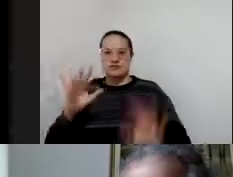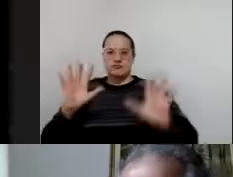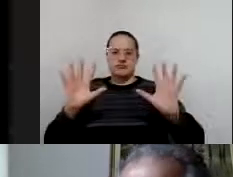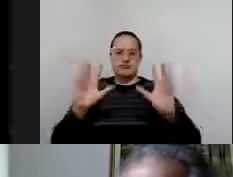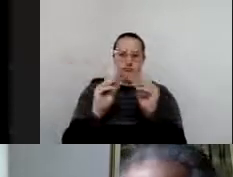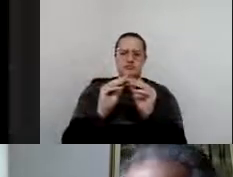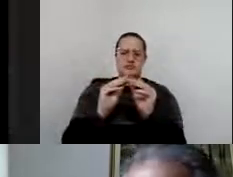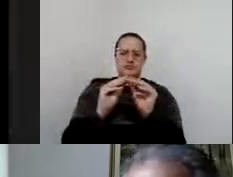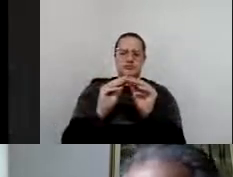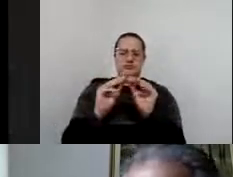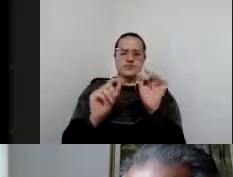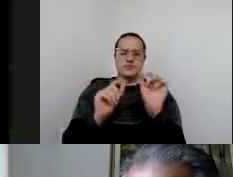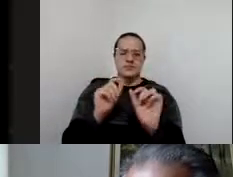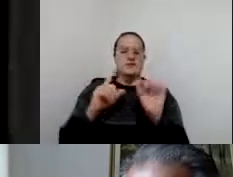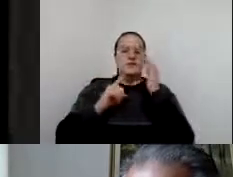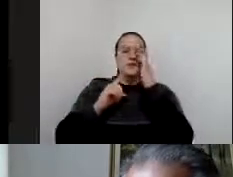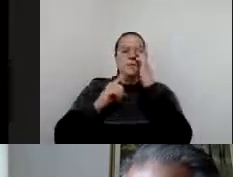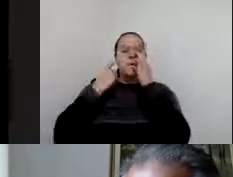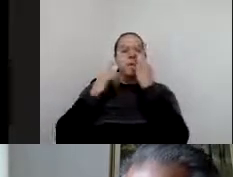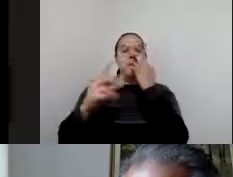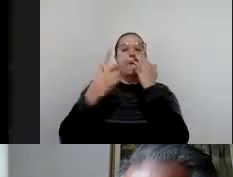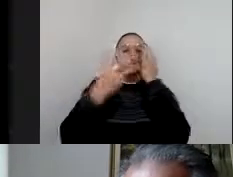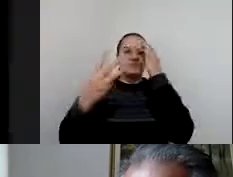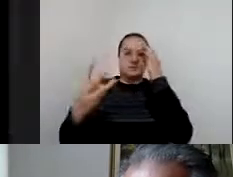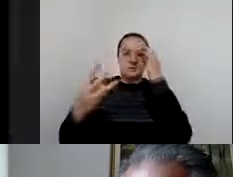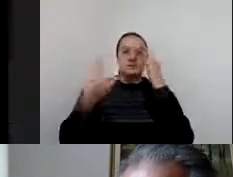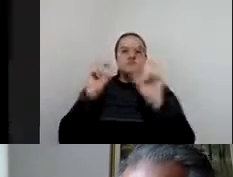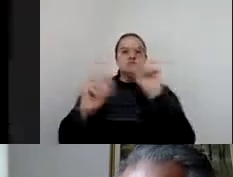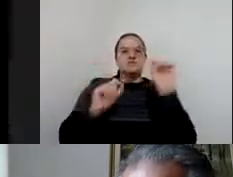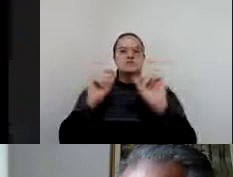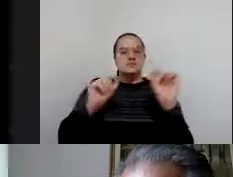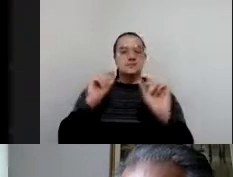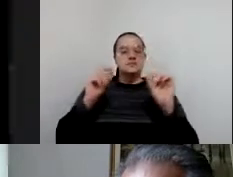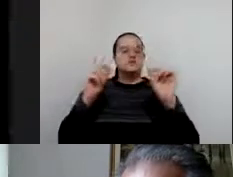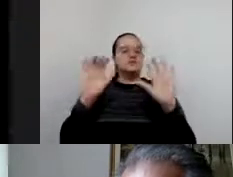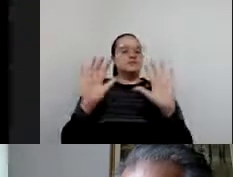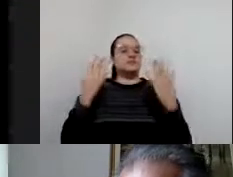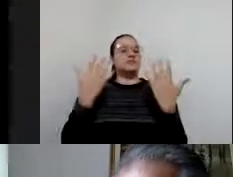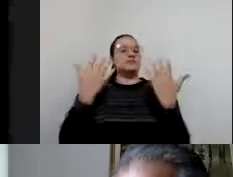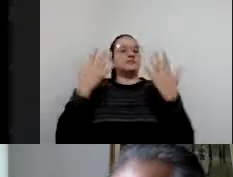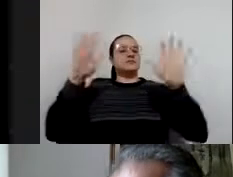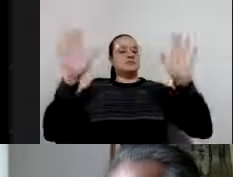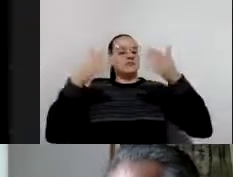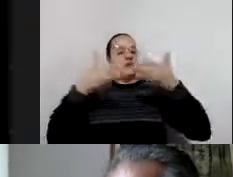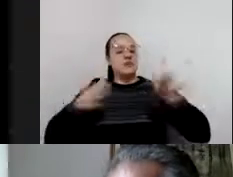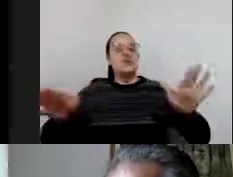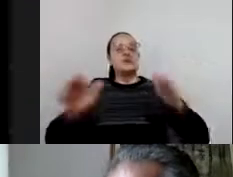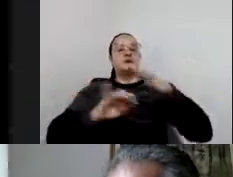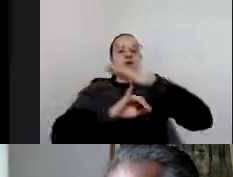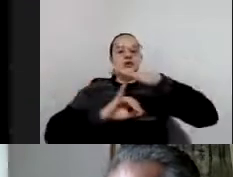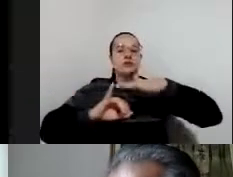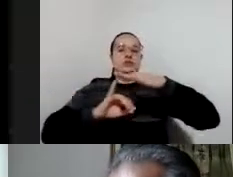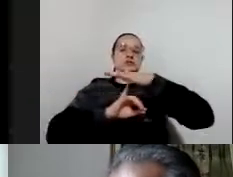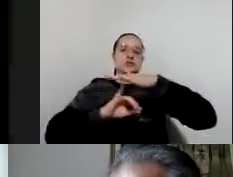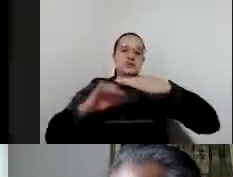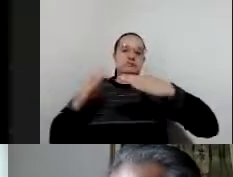Resumidamente, nós teremos no dia 23 uma cerimônia de abertura com as instituições que tradicionalmente participam